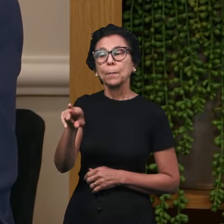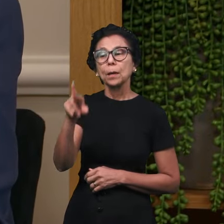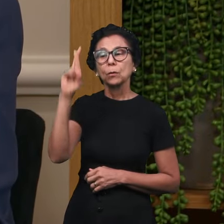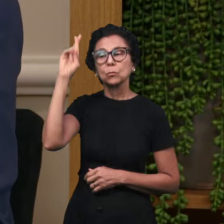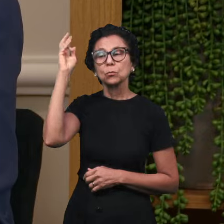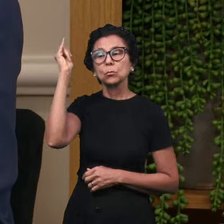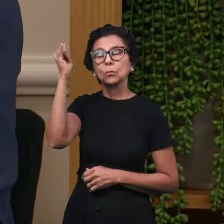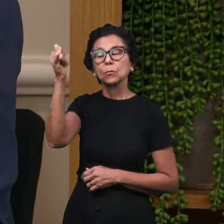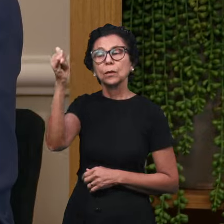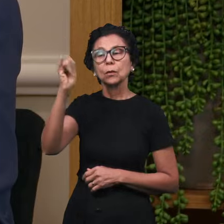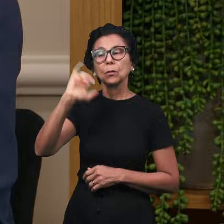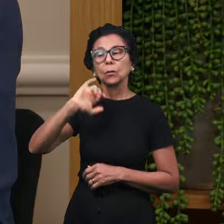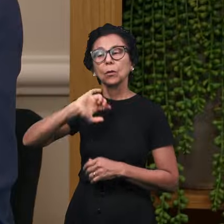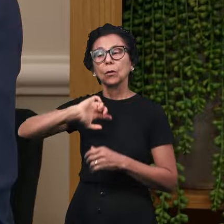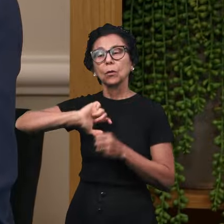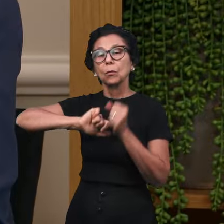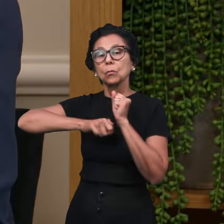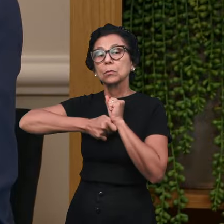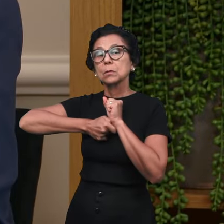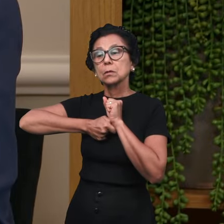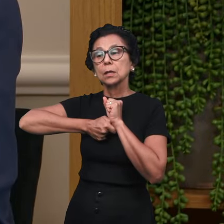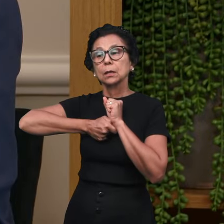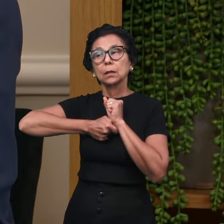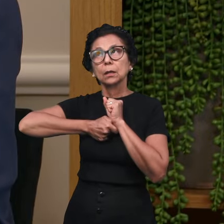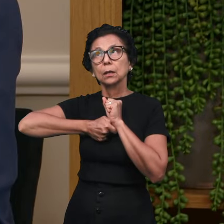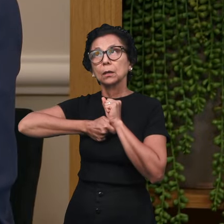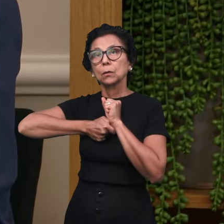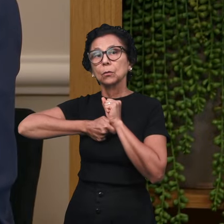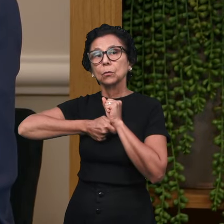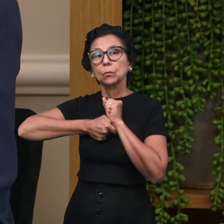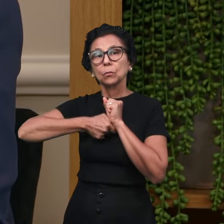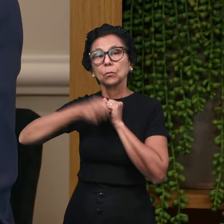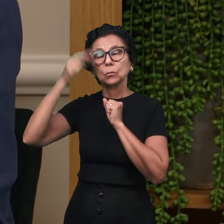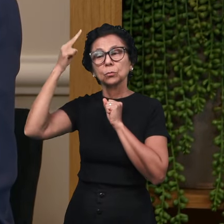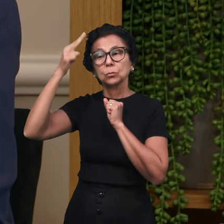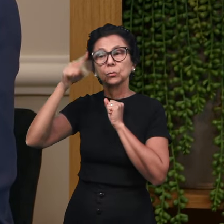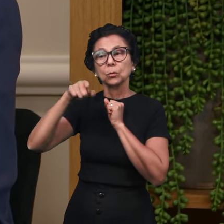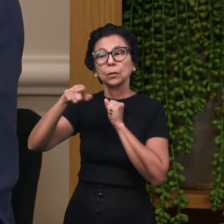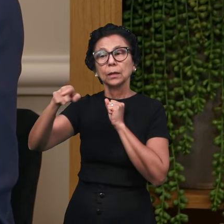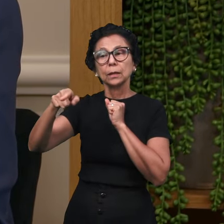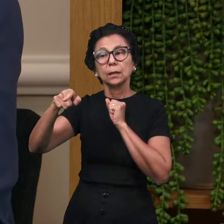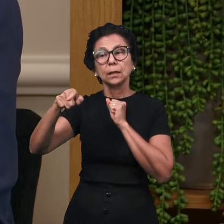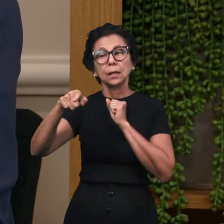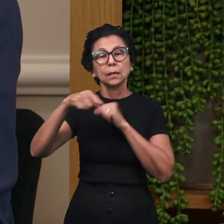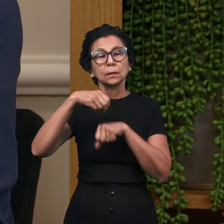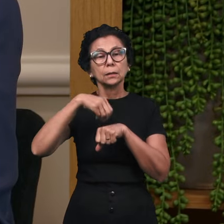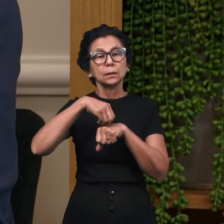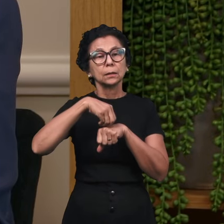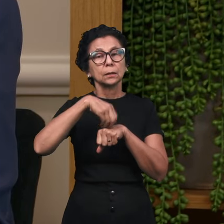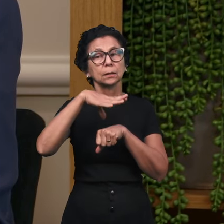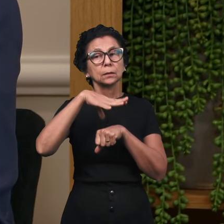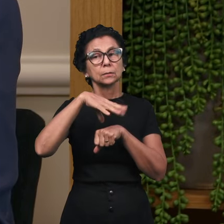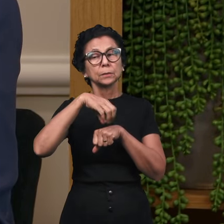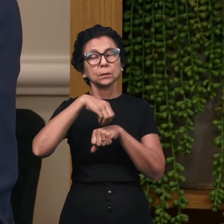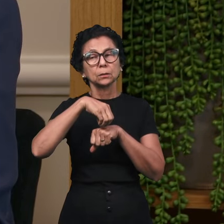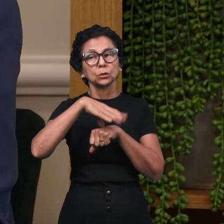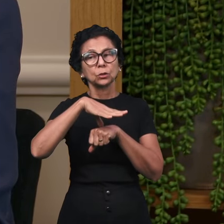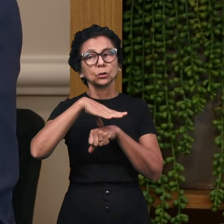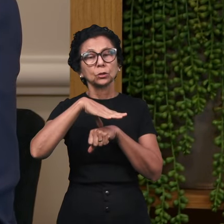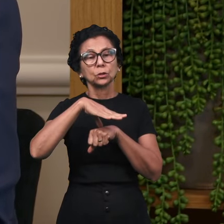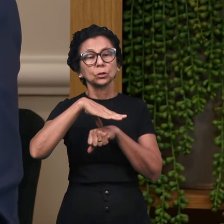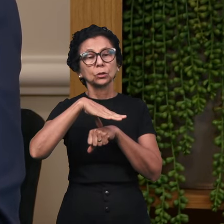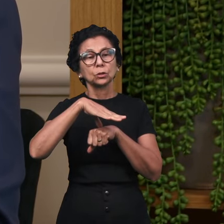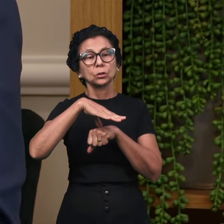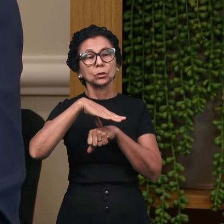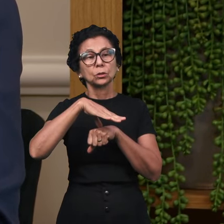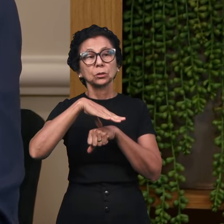ela um segredo, um sonho, e ela transmite diretamente a sua